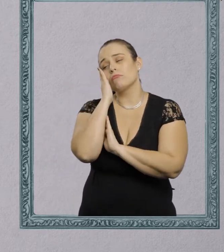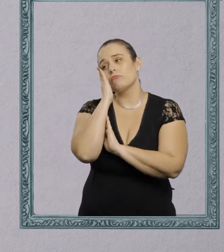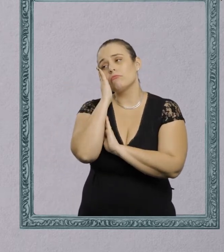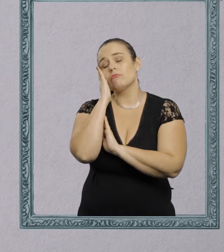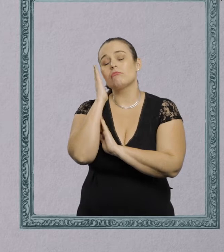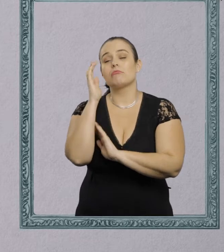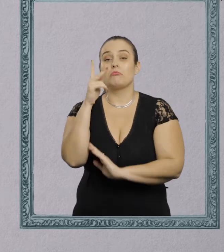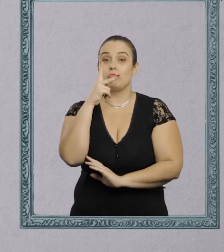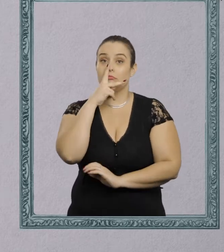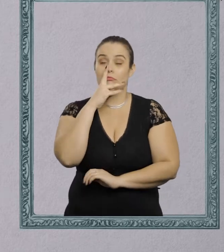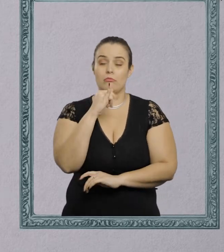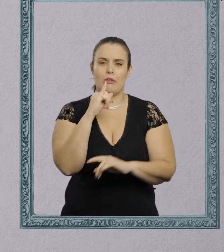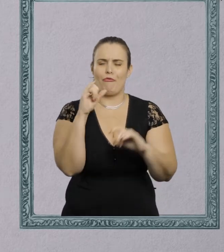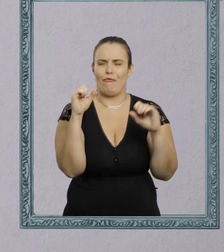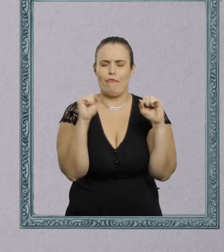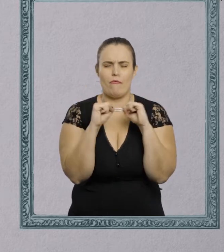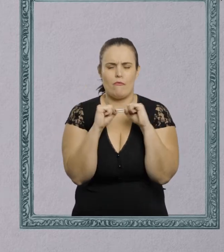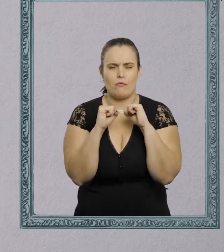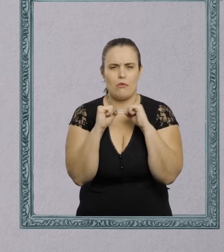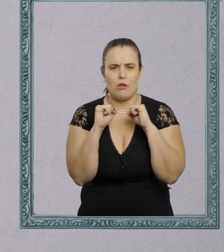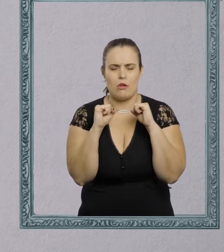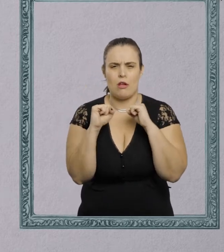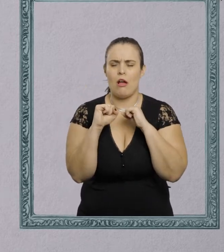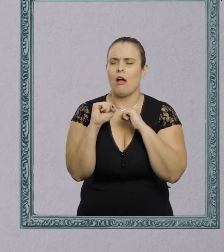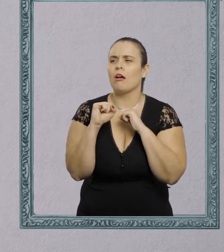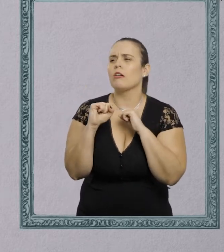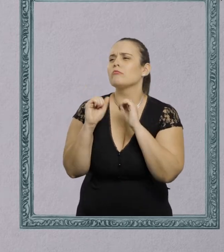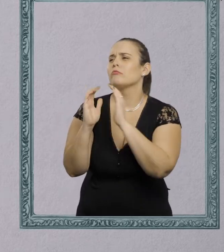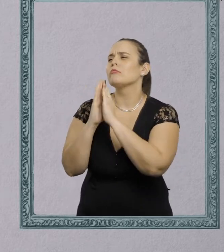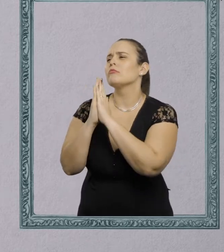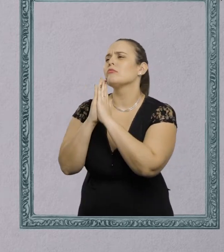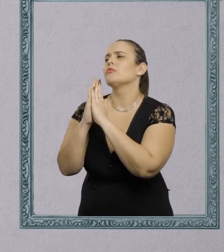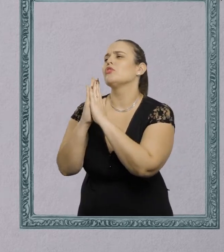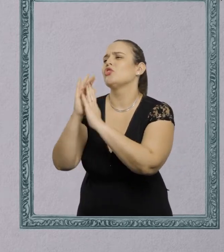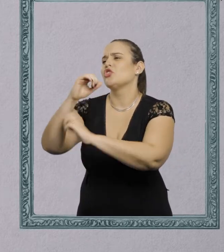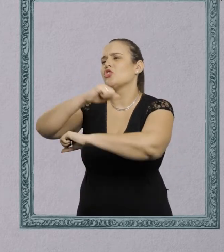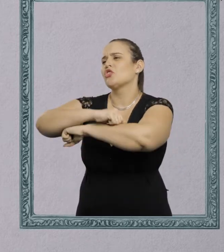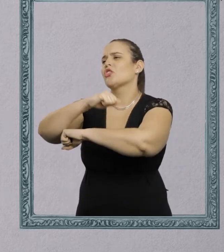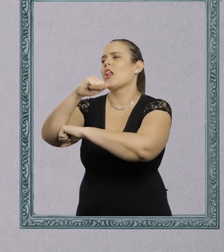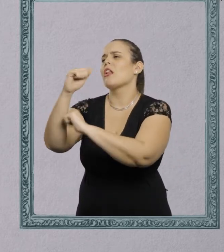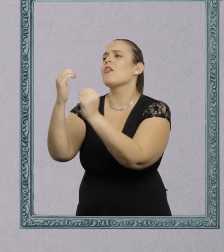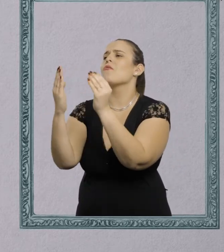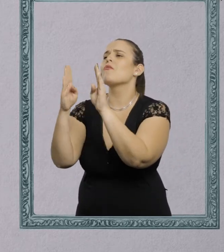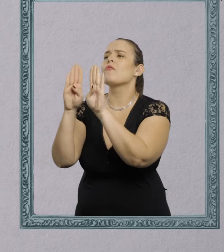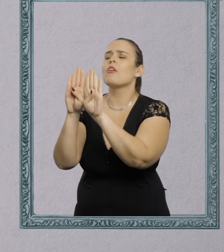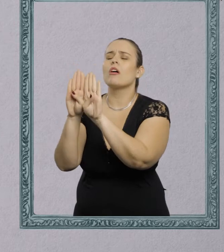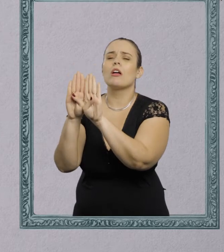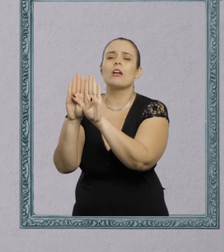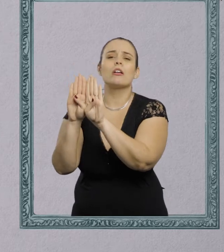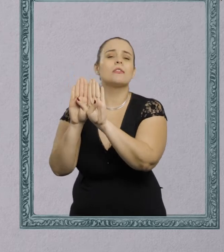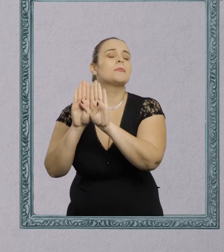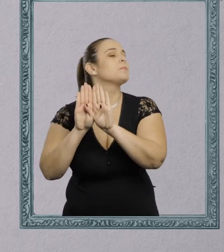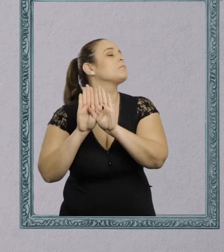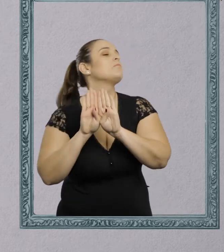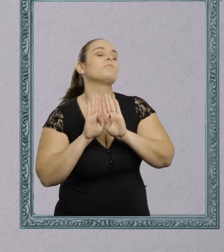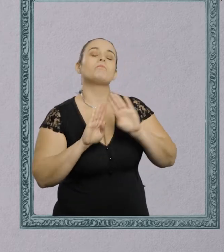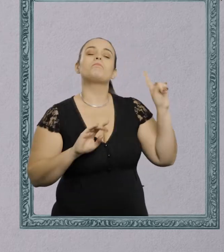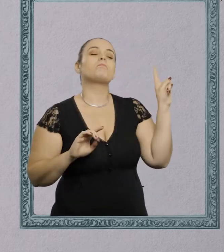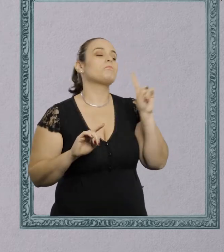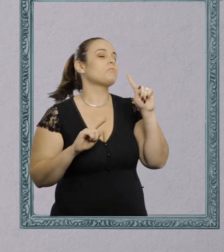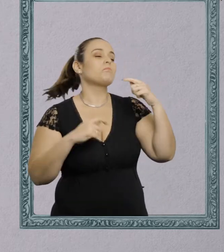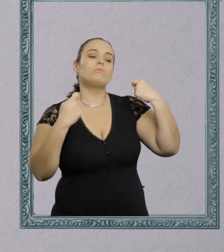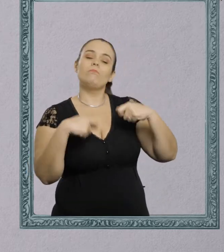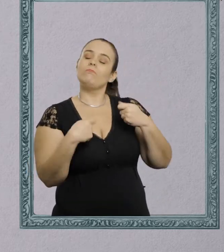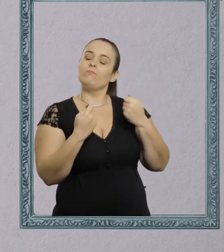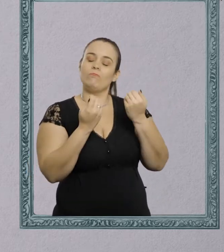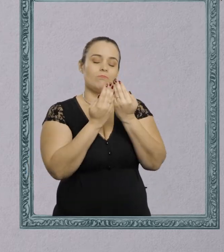Darling estava com frio. Ele pediu para a Sra. Darling fechar as janelas. A Sra. Darling disse que a janela tinha que